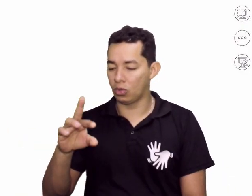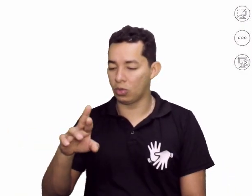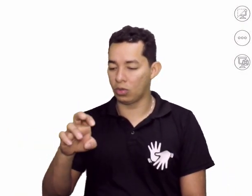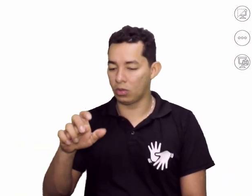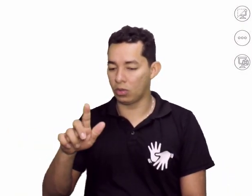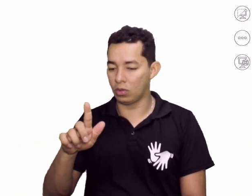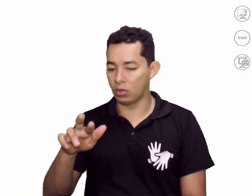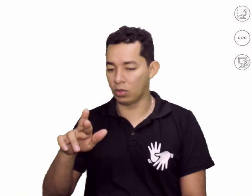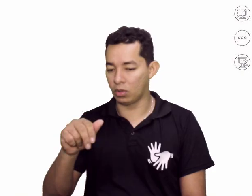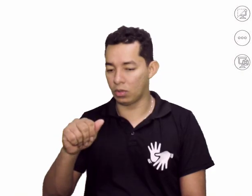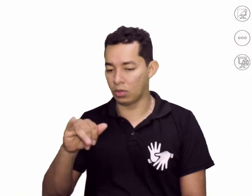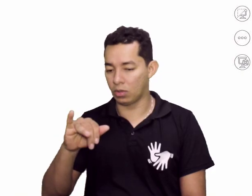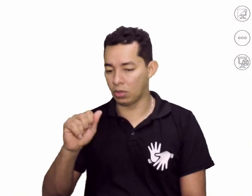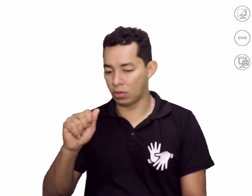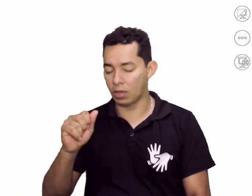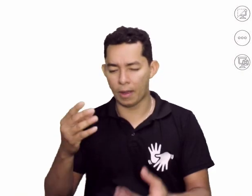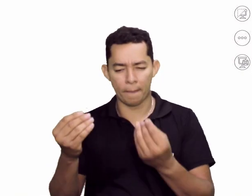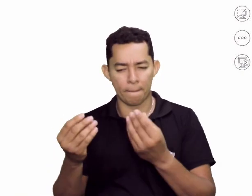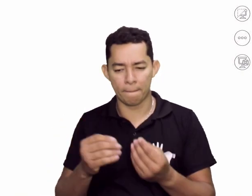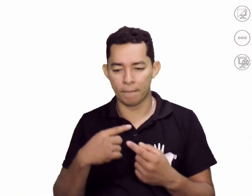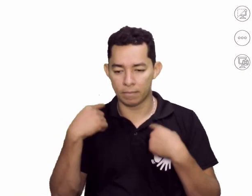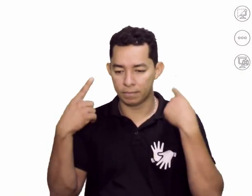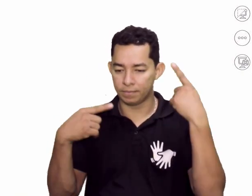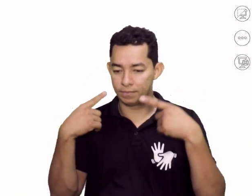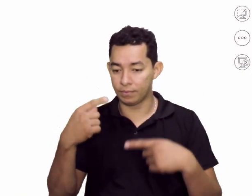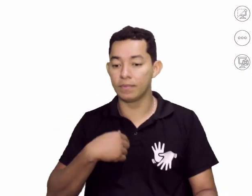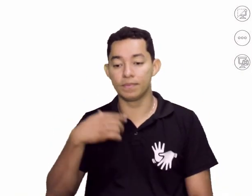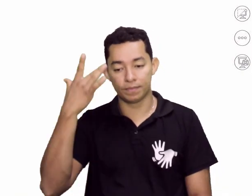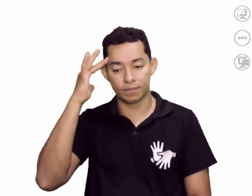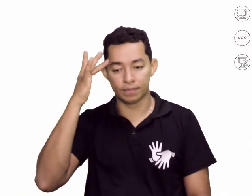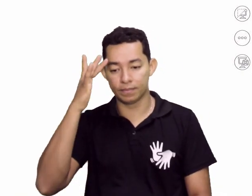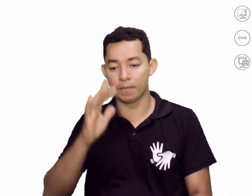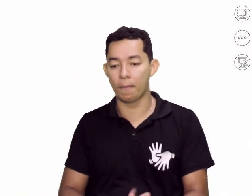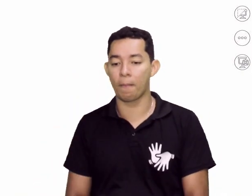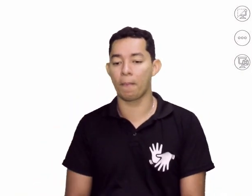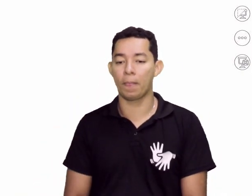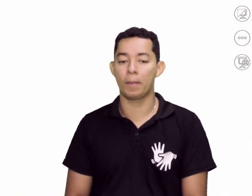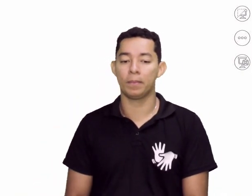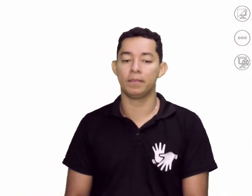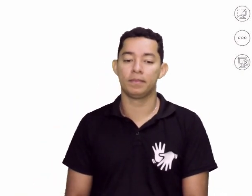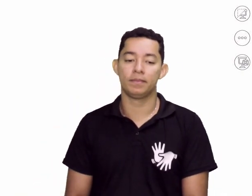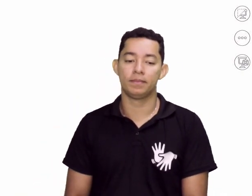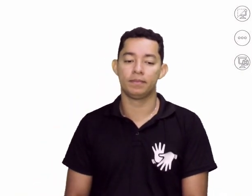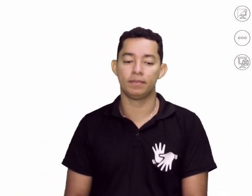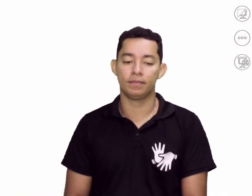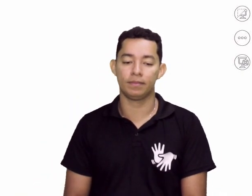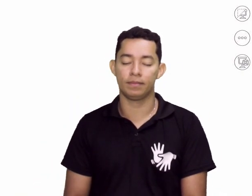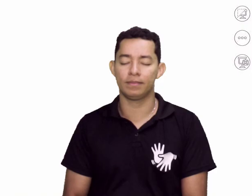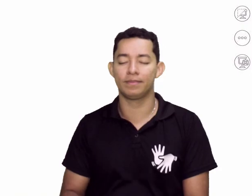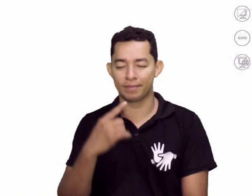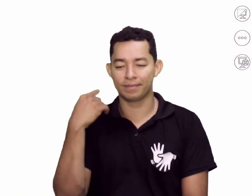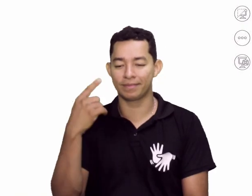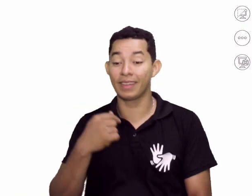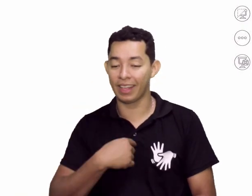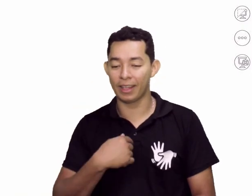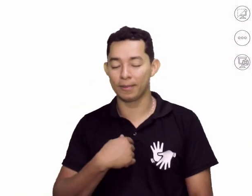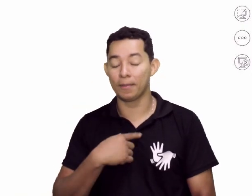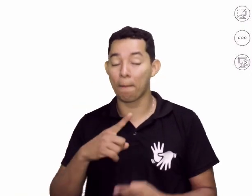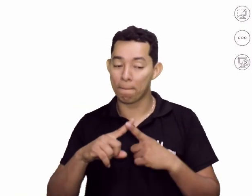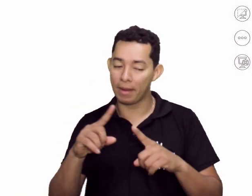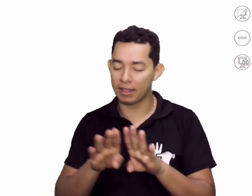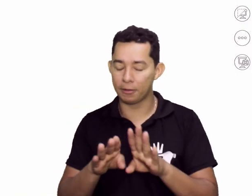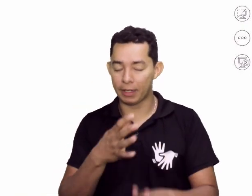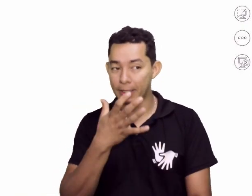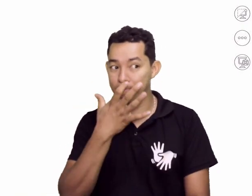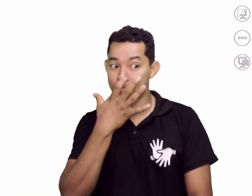gente, é muita doidice isso, eu acho que é incrível, tá? Mas admiro,